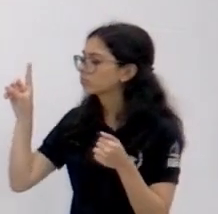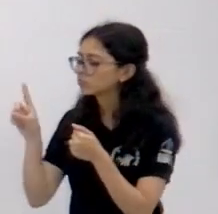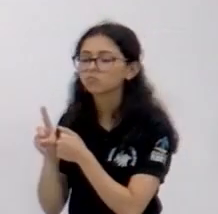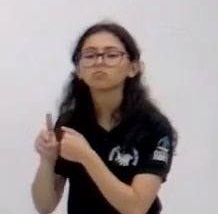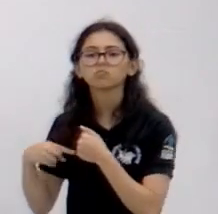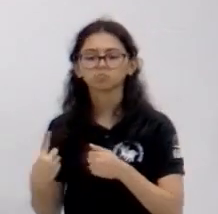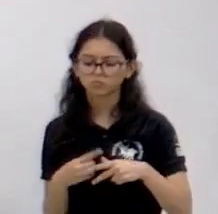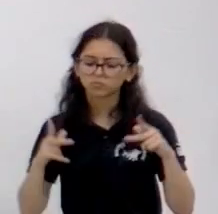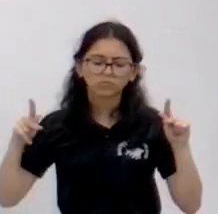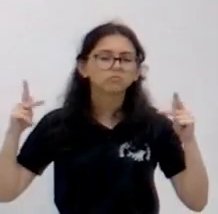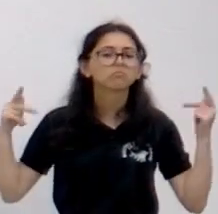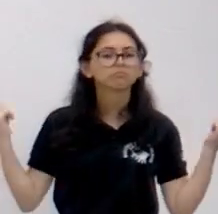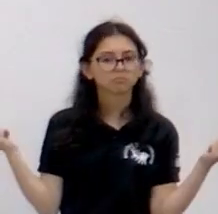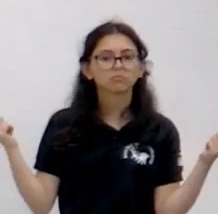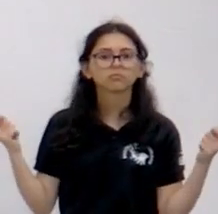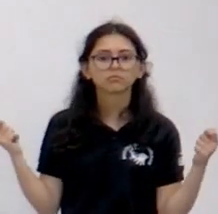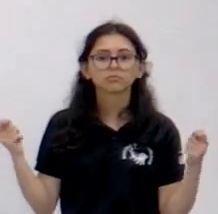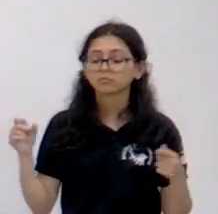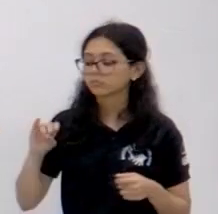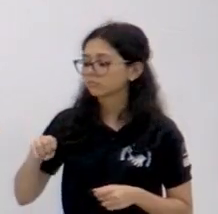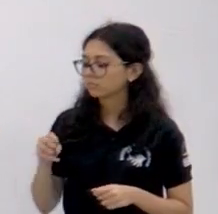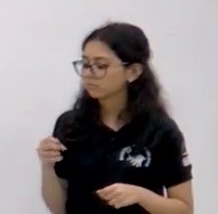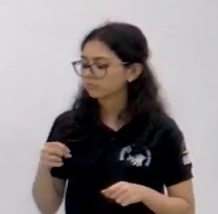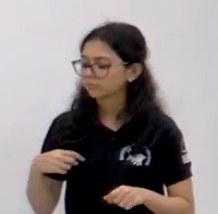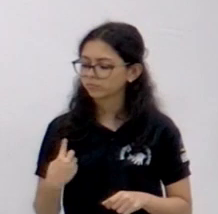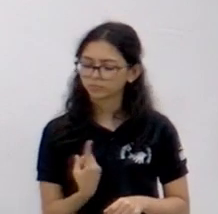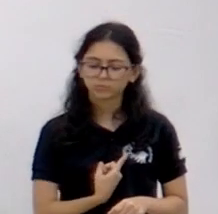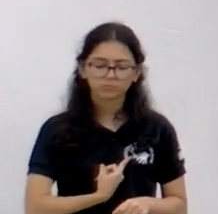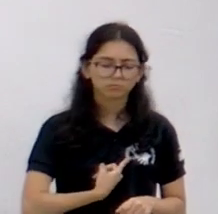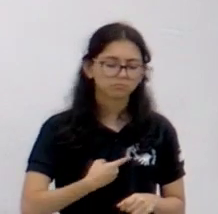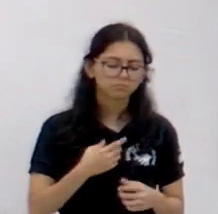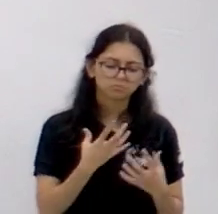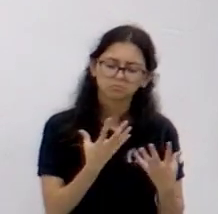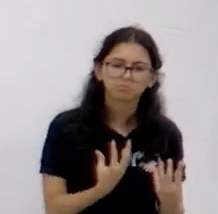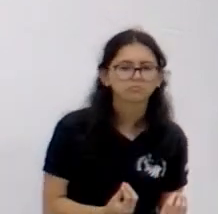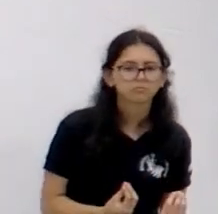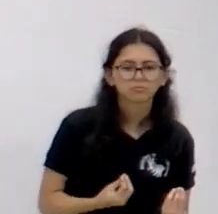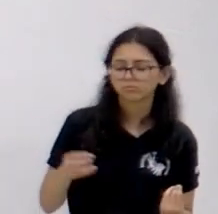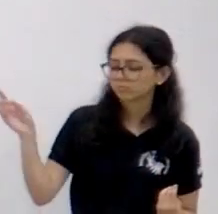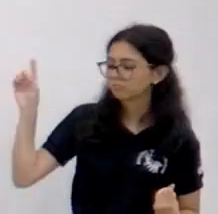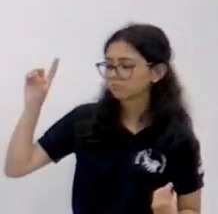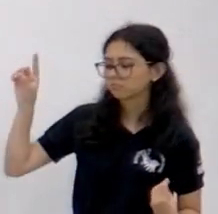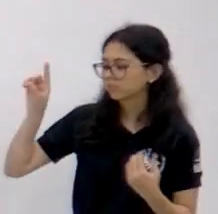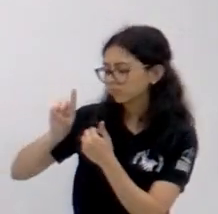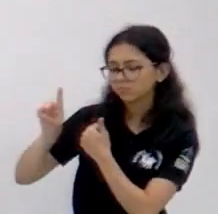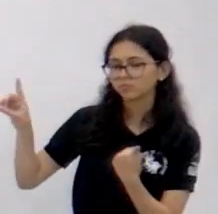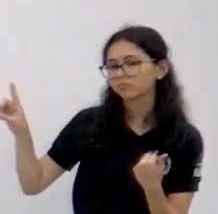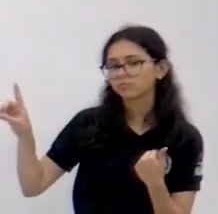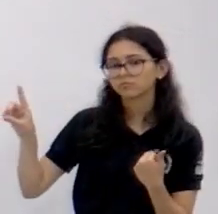vitoriosos. Se Deus nos abandonou, nós vamos ser derrotados.